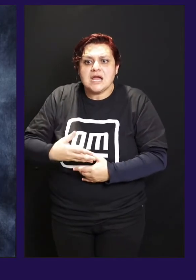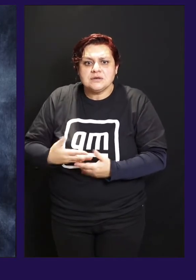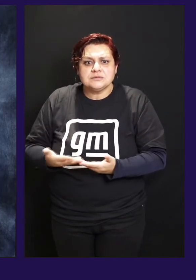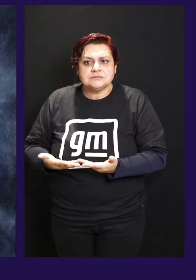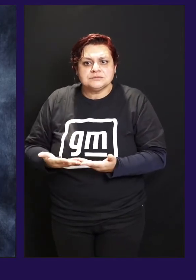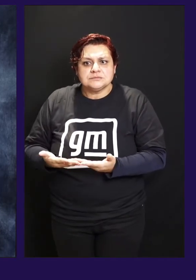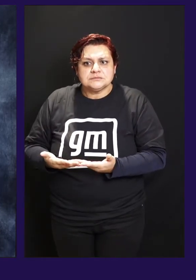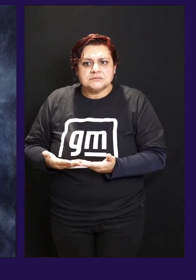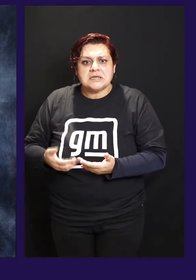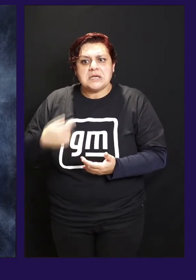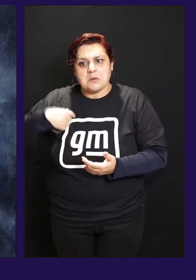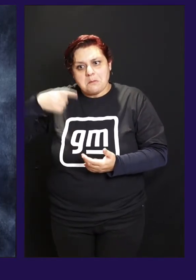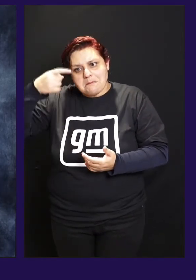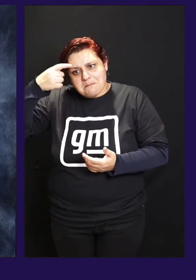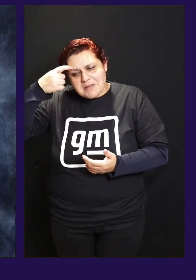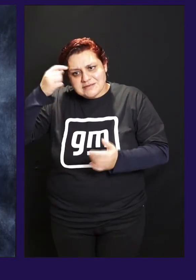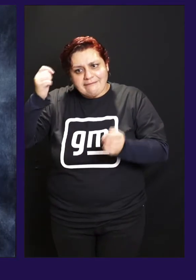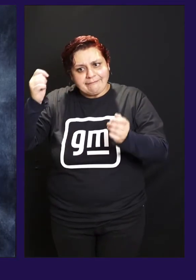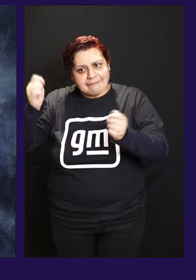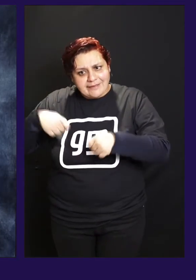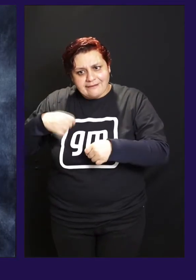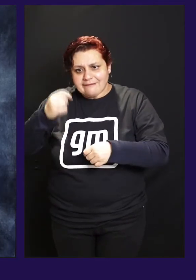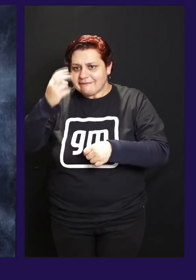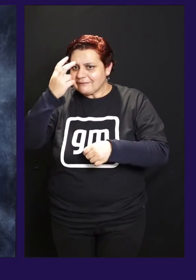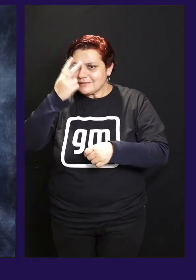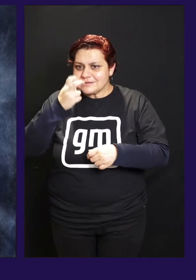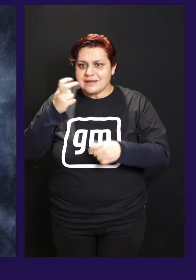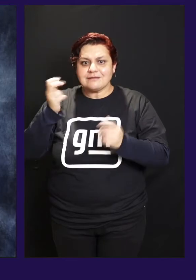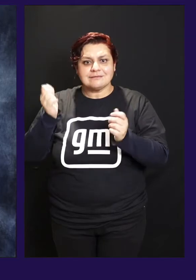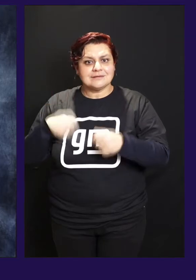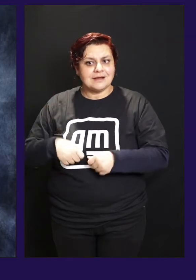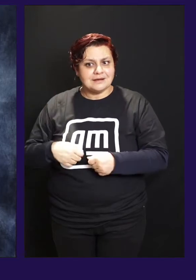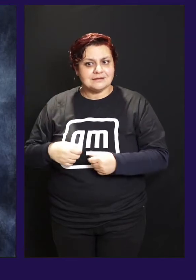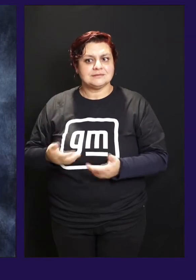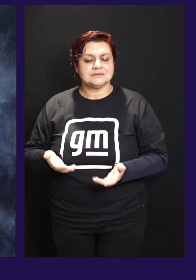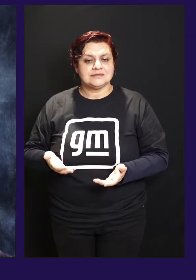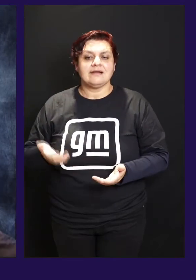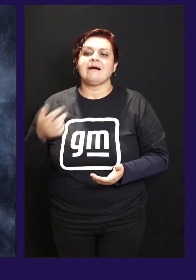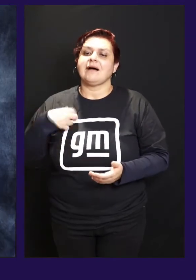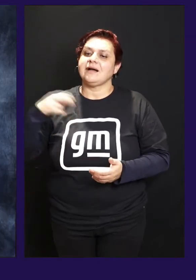tecnologias: inteligência artificial, máquina de aprendizado,